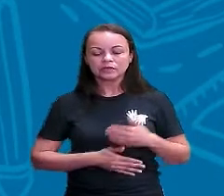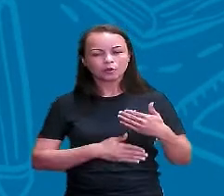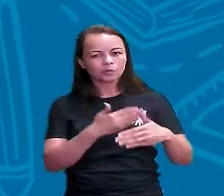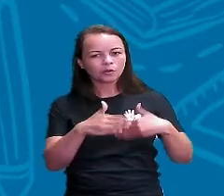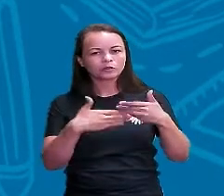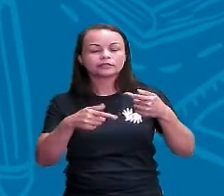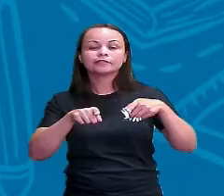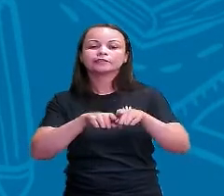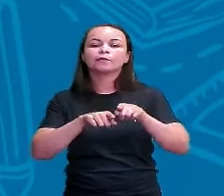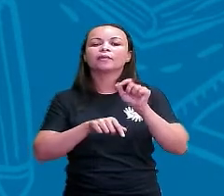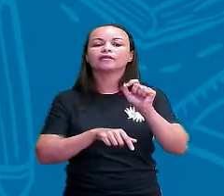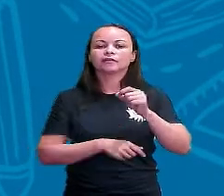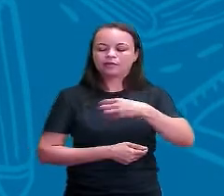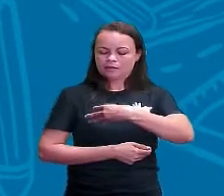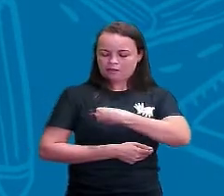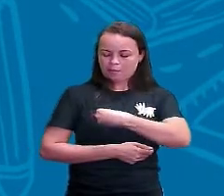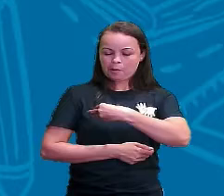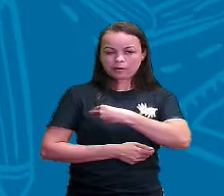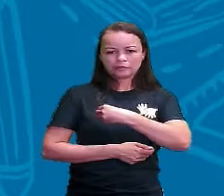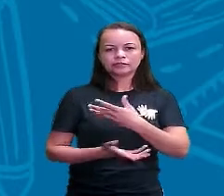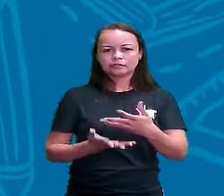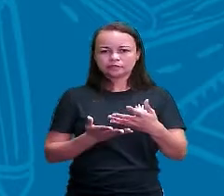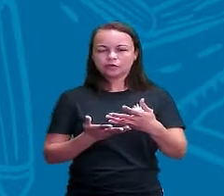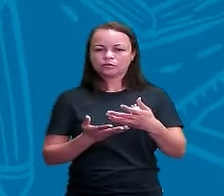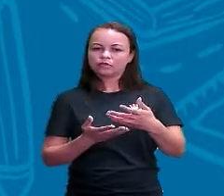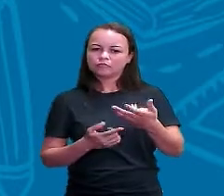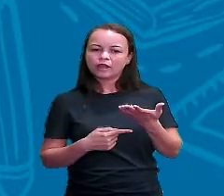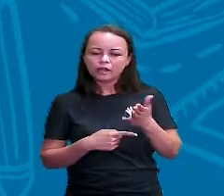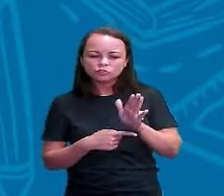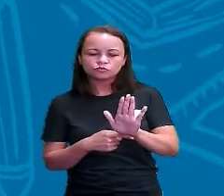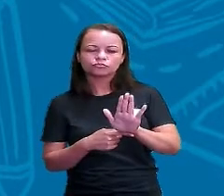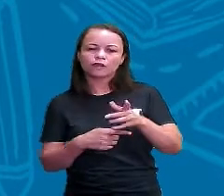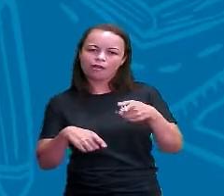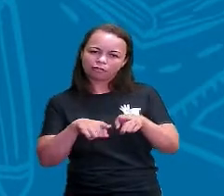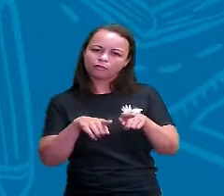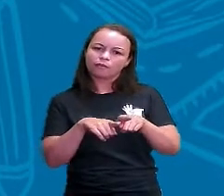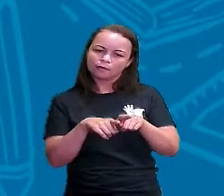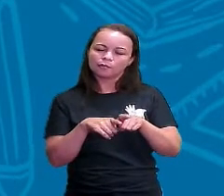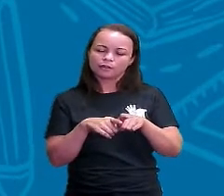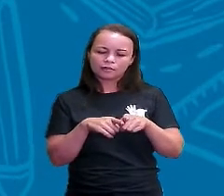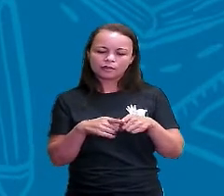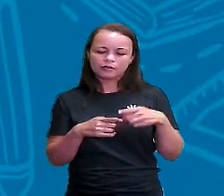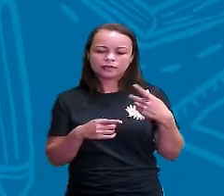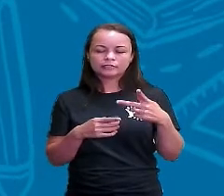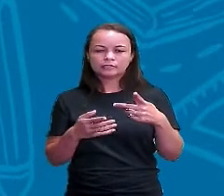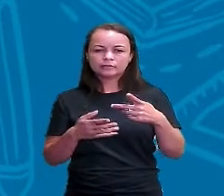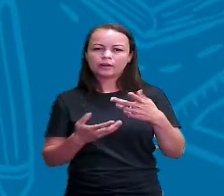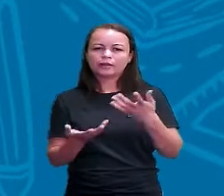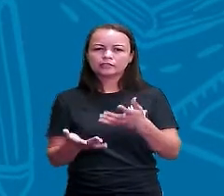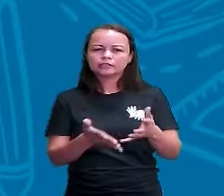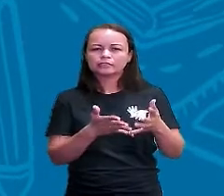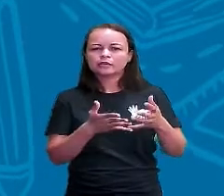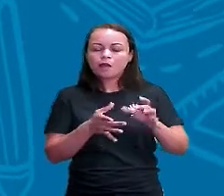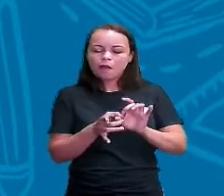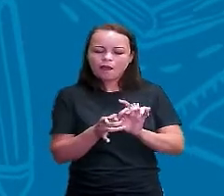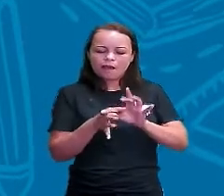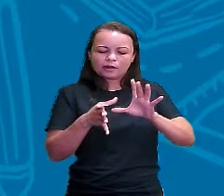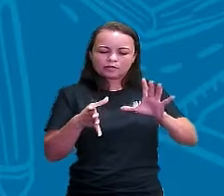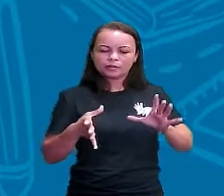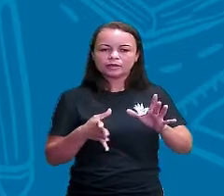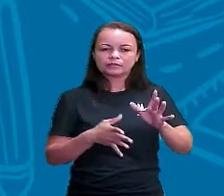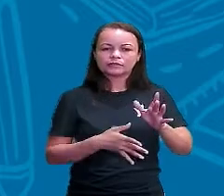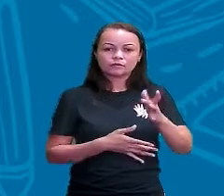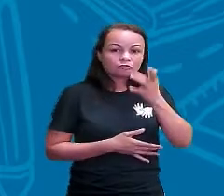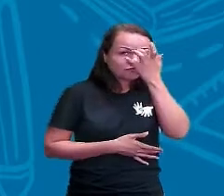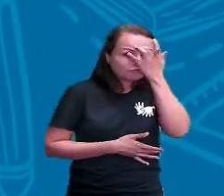processo de amamentação, porque ele vai atuar nos alvéolos mamários, ajudando também para que haja o quê? A injeção, ou seja, a liberação mais fácil